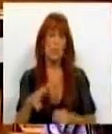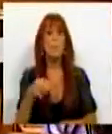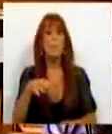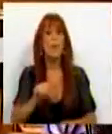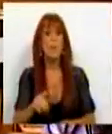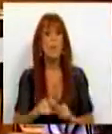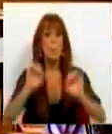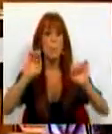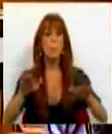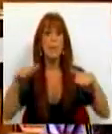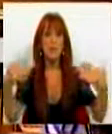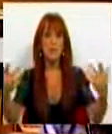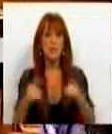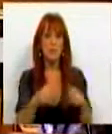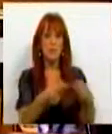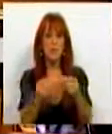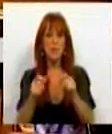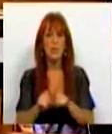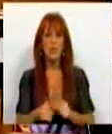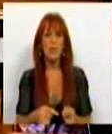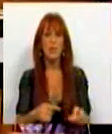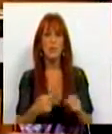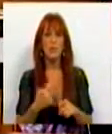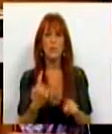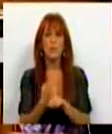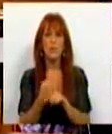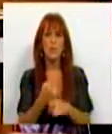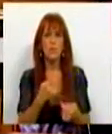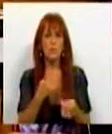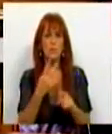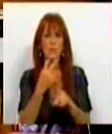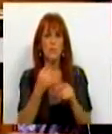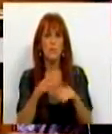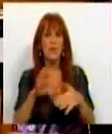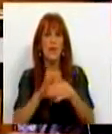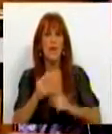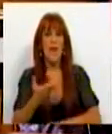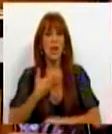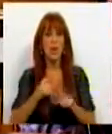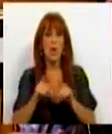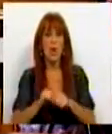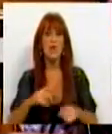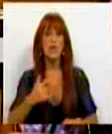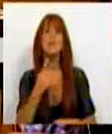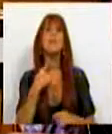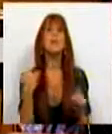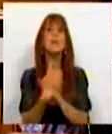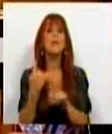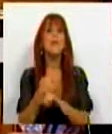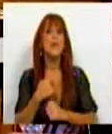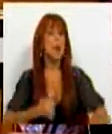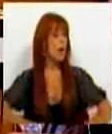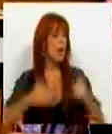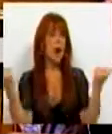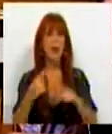Socialista, foi pioneiro em matéria de consumos abusivos, nomeadamente no que diz respeito às drogas e toxicodependências, com